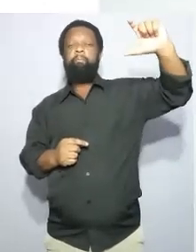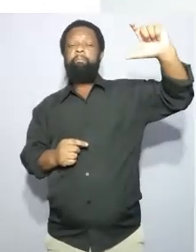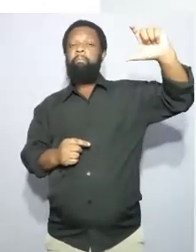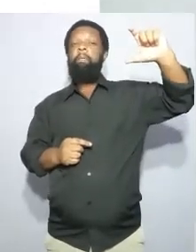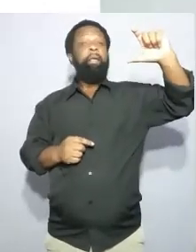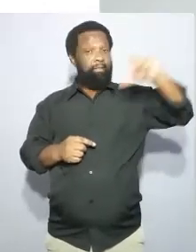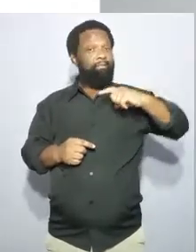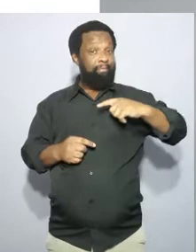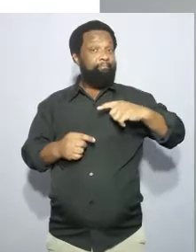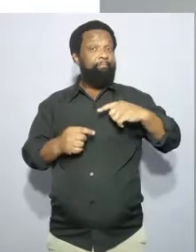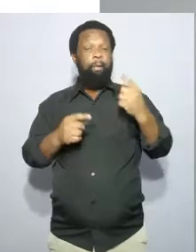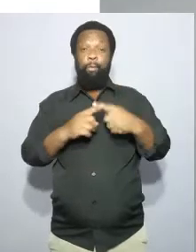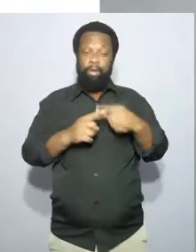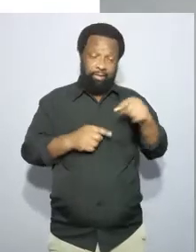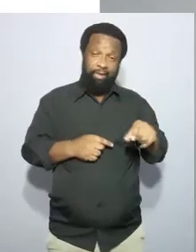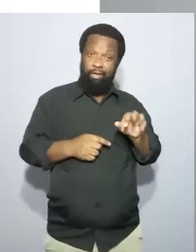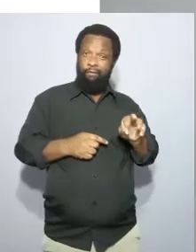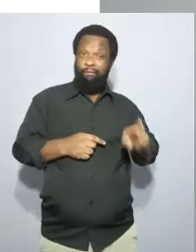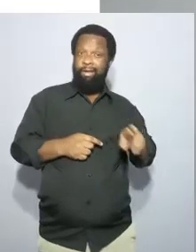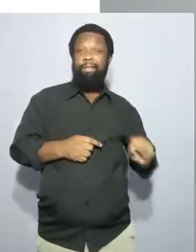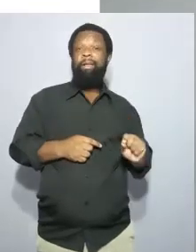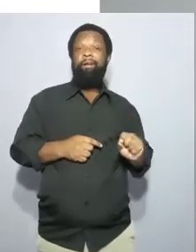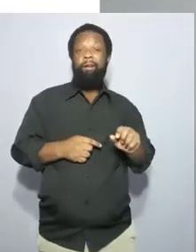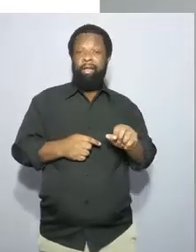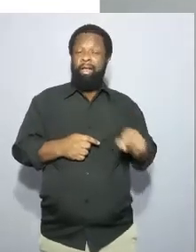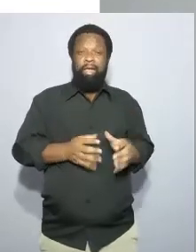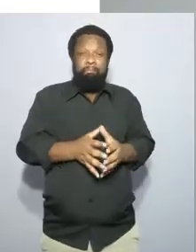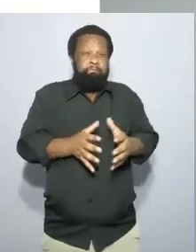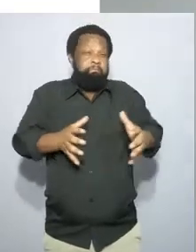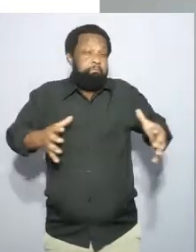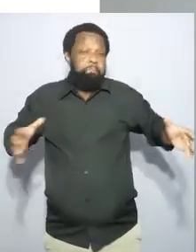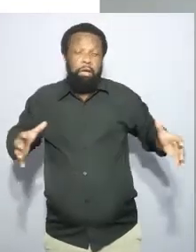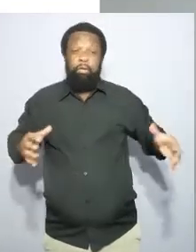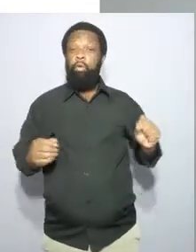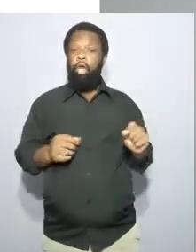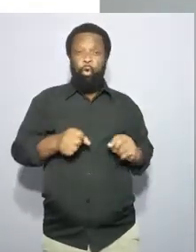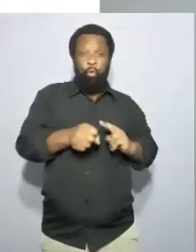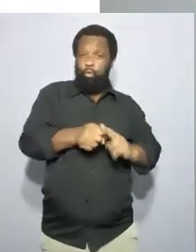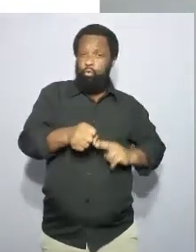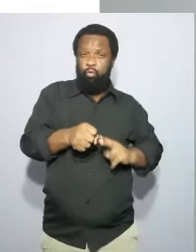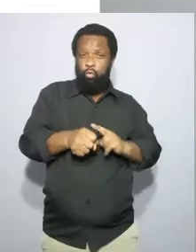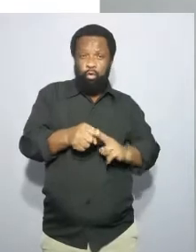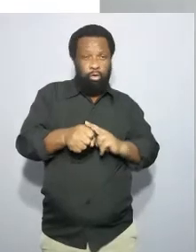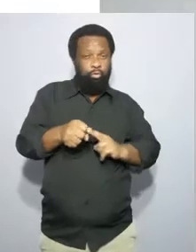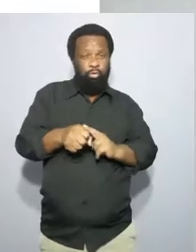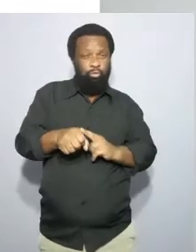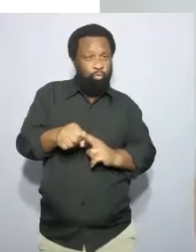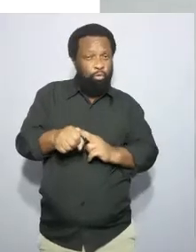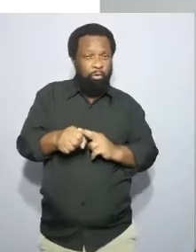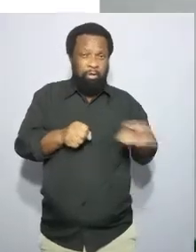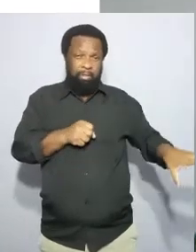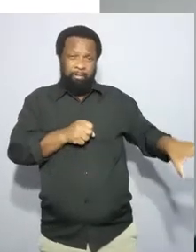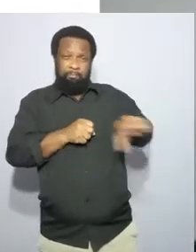O frâncio é muito grande. Então, o frâncio, o núcleo do frâncio não atrai bem. Por exemplo, o